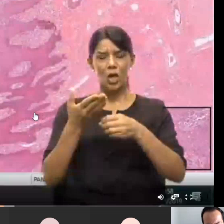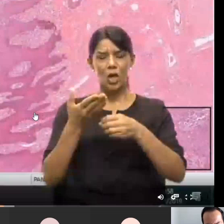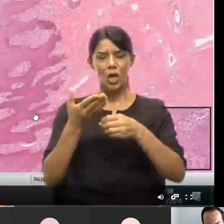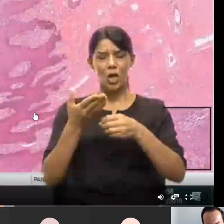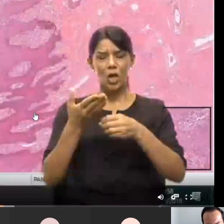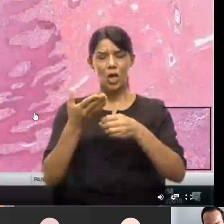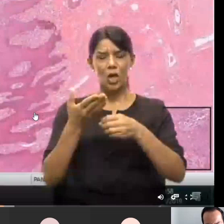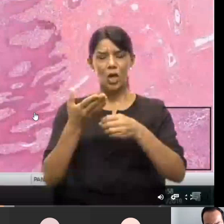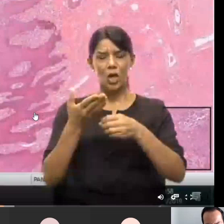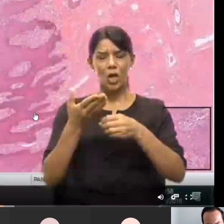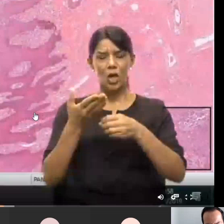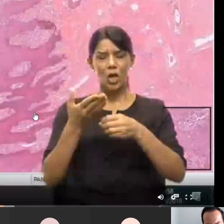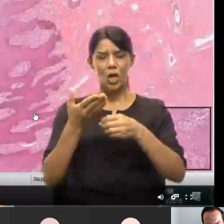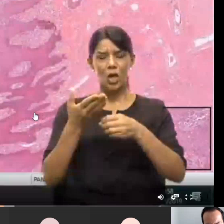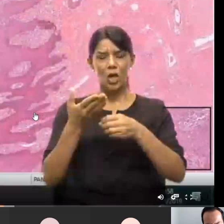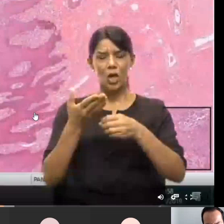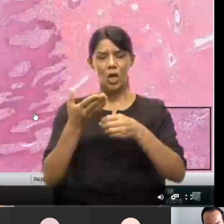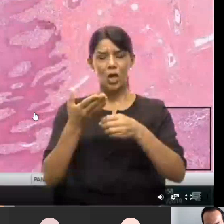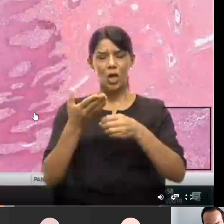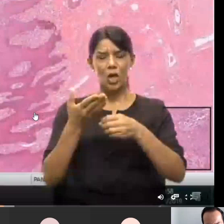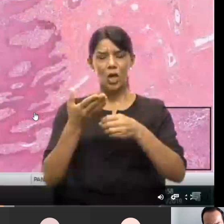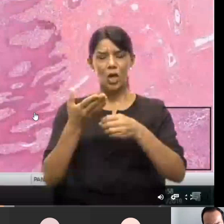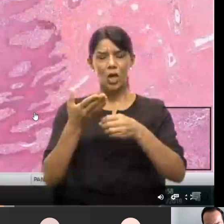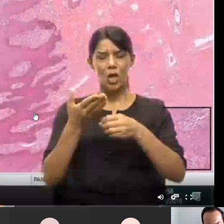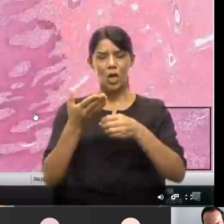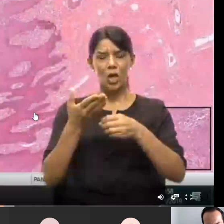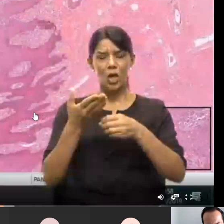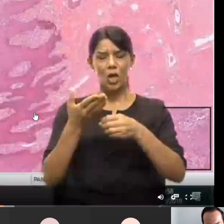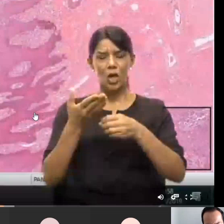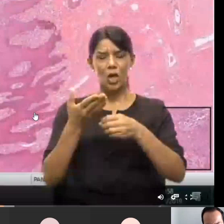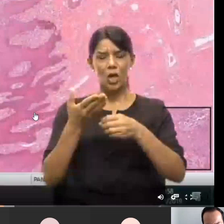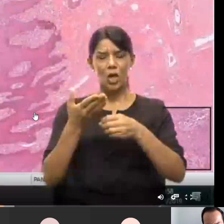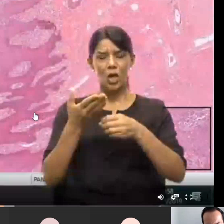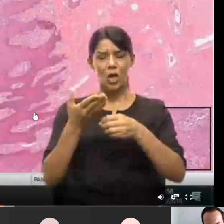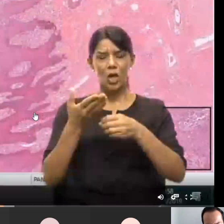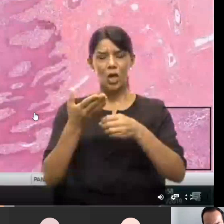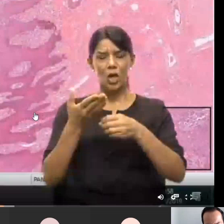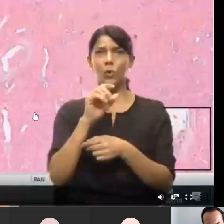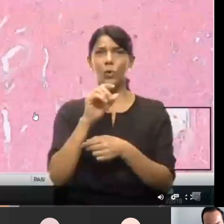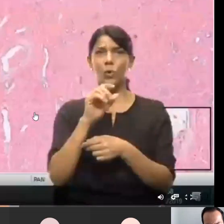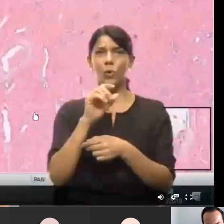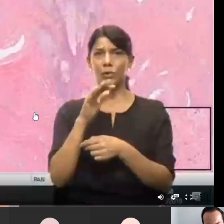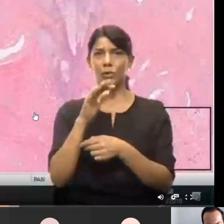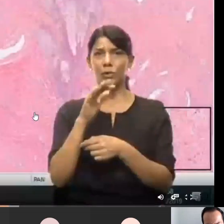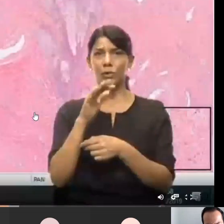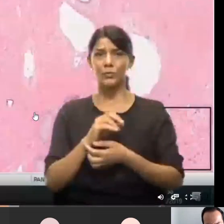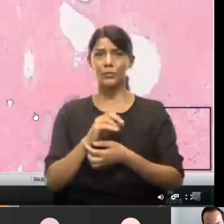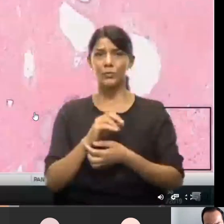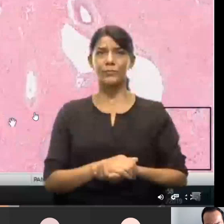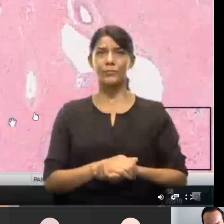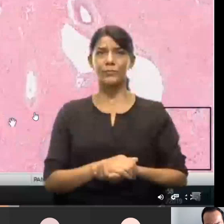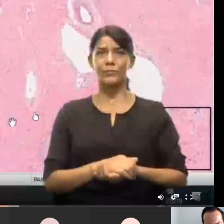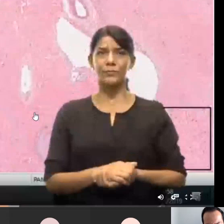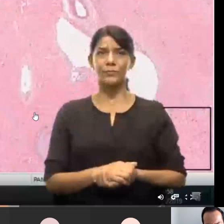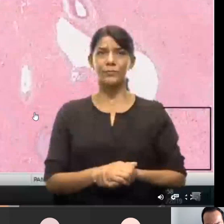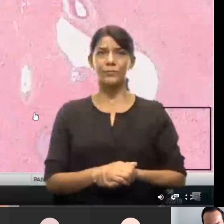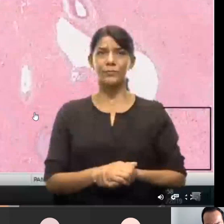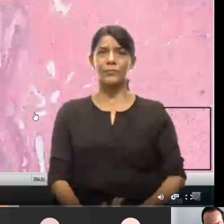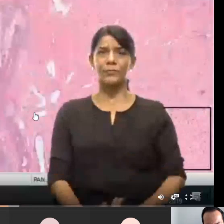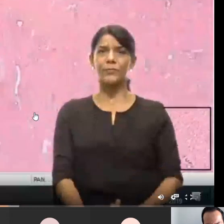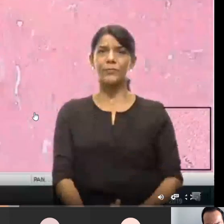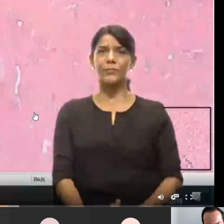desorientadas, certo? Na região mais interna, então, temos um depósito bem característico de